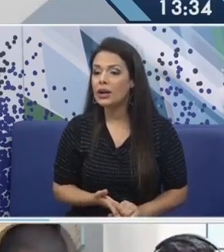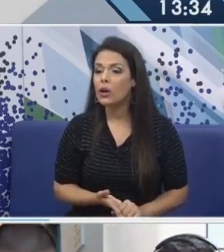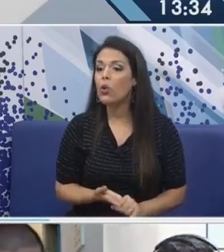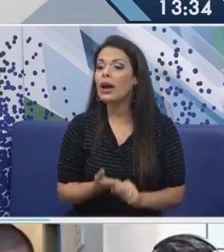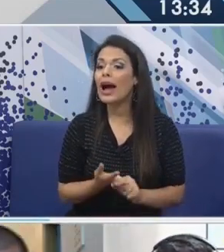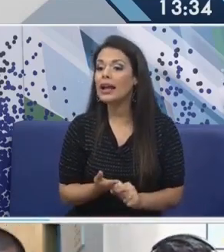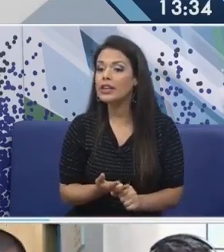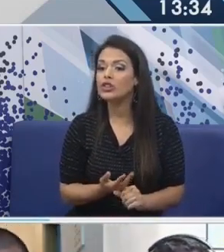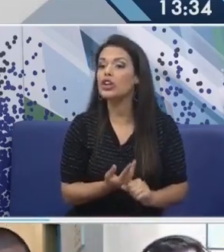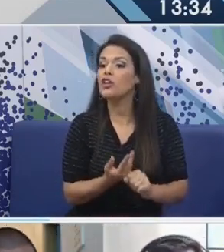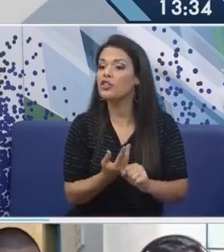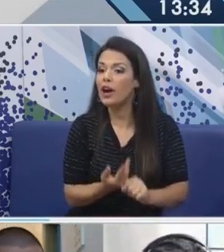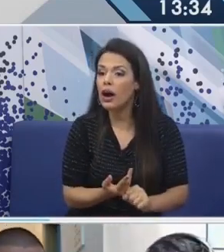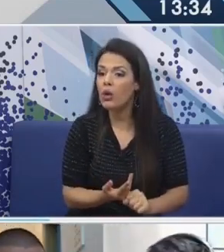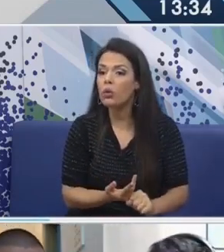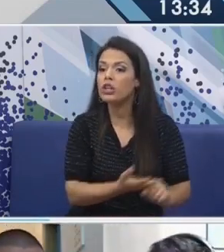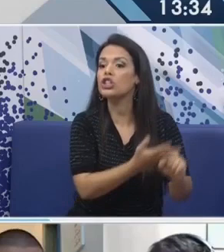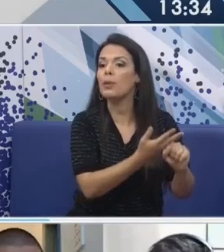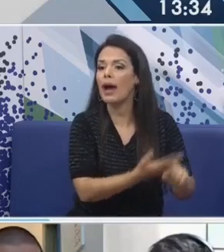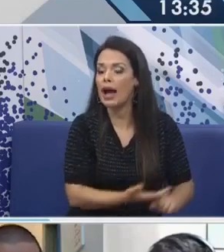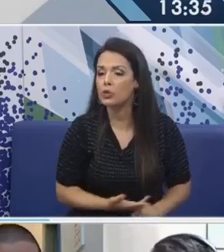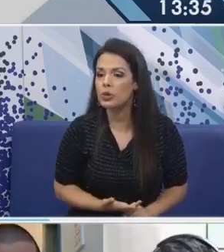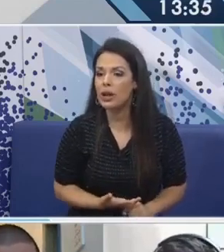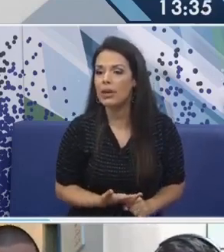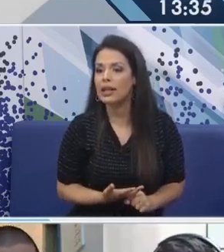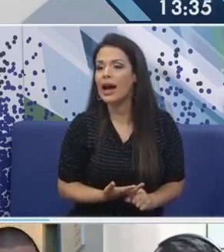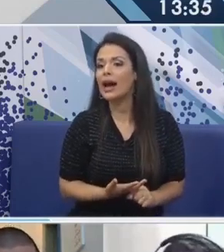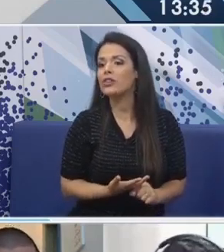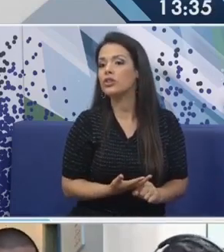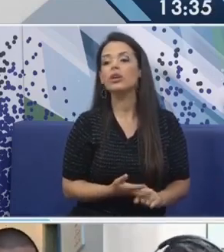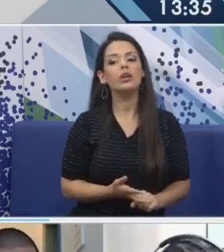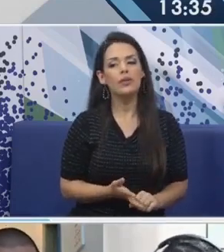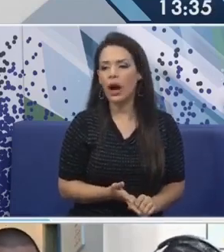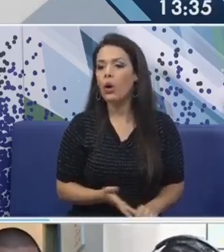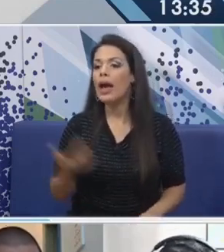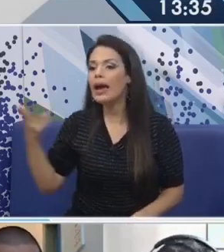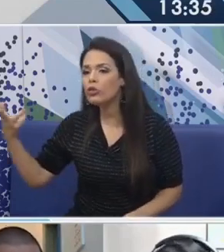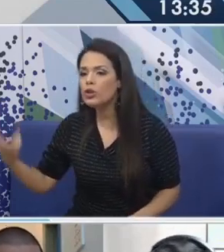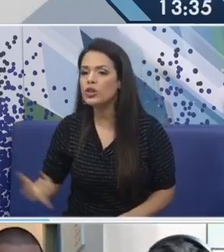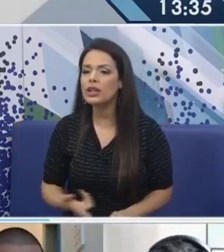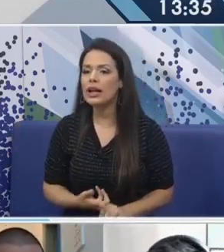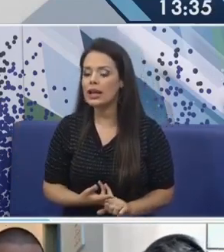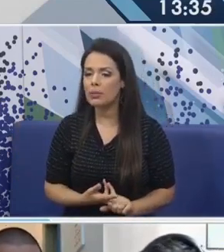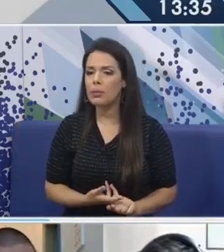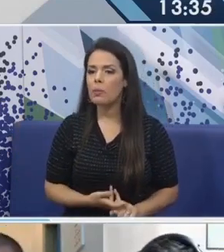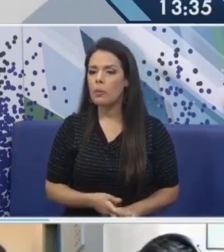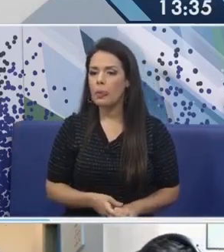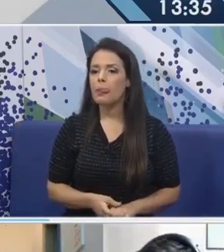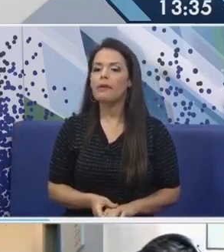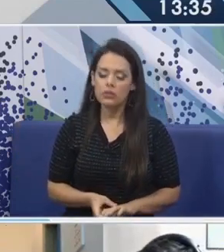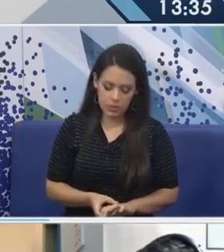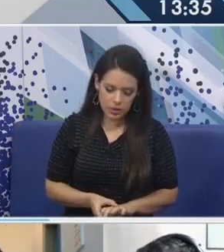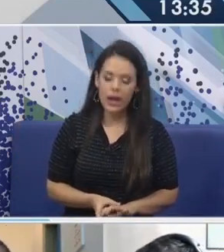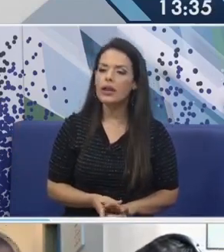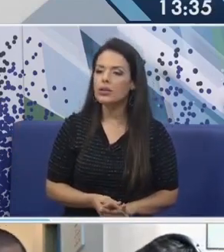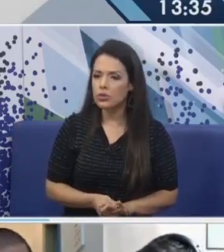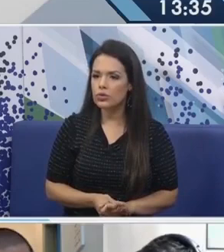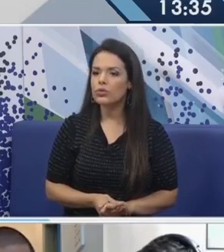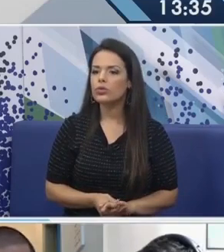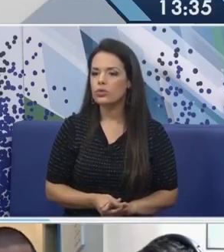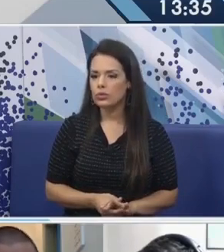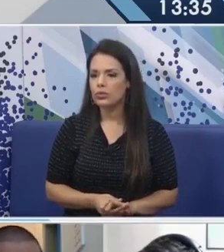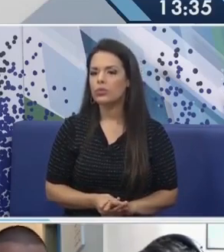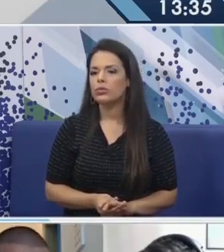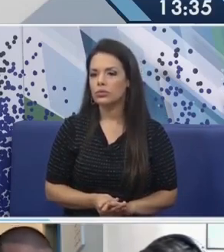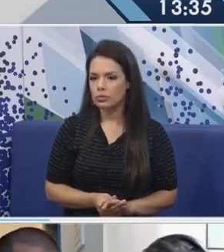Carly. Santos fazendo pressão. É o Carly, xerifão, que chama a responsabilidade. Não tem esse, cara. Não, é a torcida. A torcida sempre chegava, né? E a gente tá